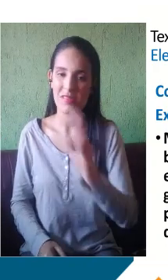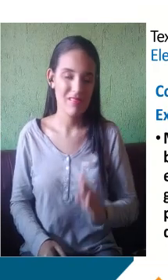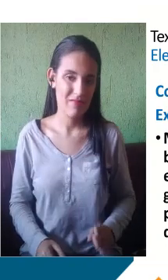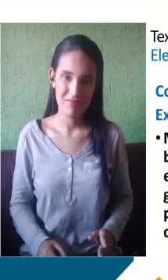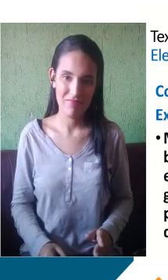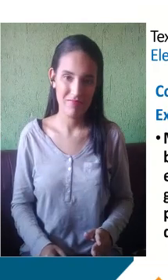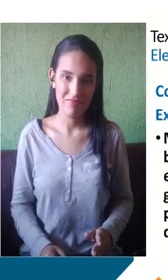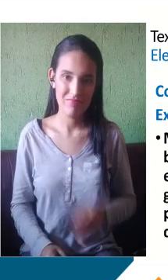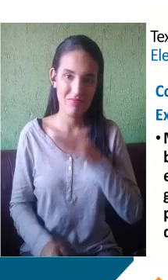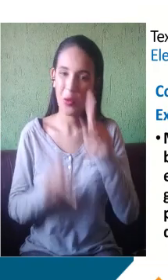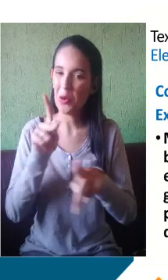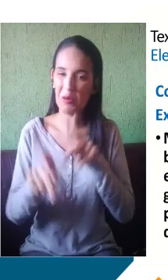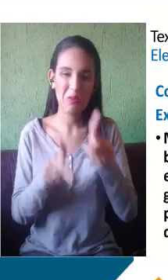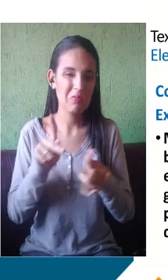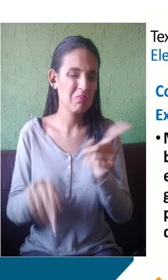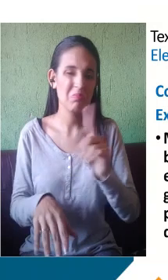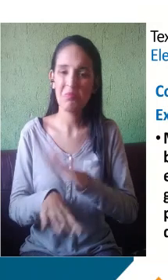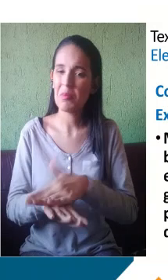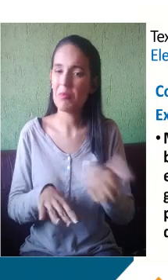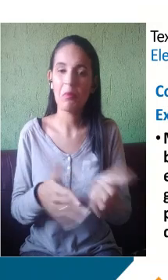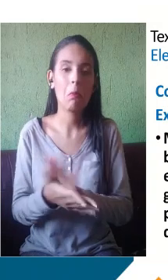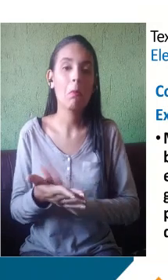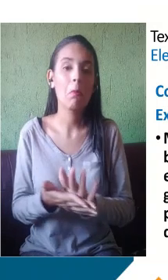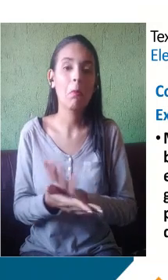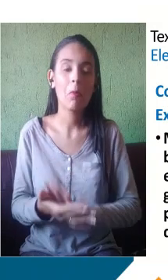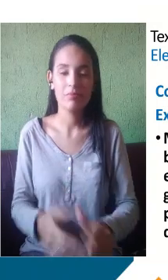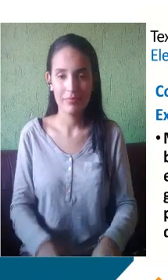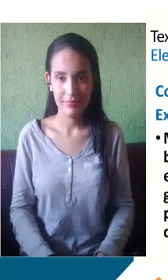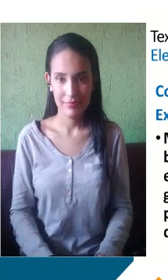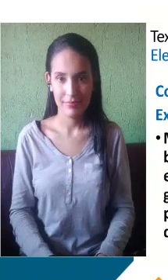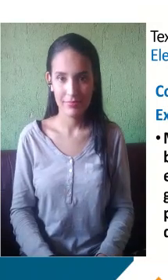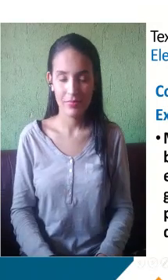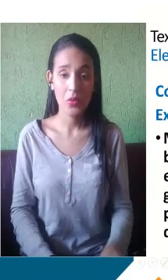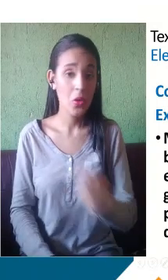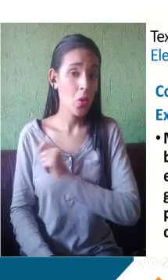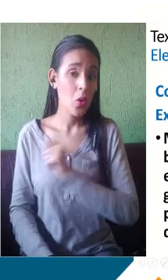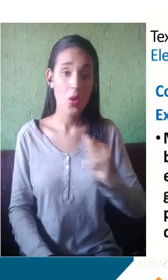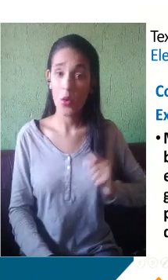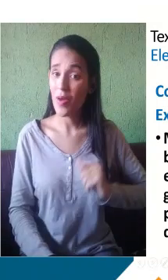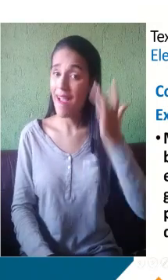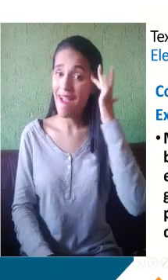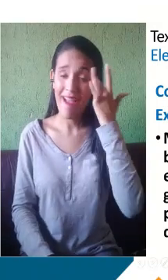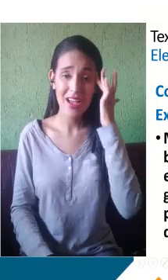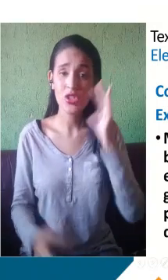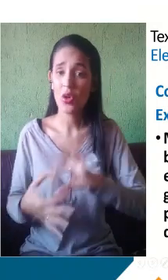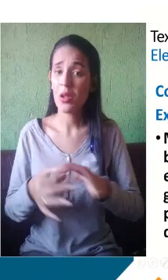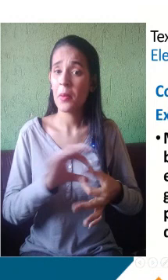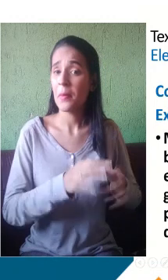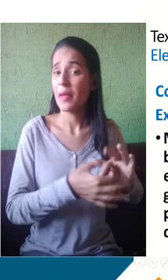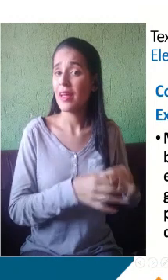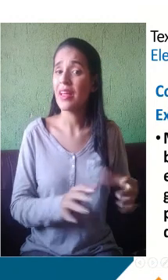que esses eventos serão desastrosos para a cidade. No caso aqui, especificamente as Olimpíadas, não é? Serão desastrosas